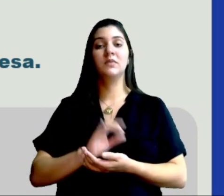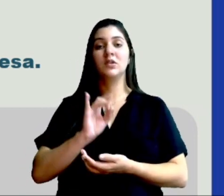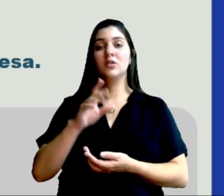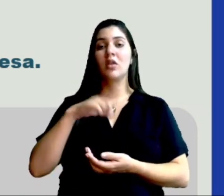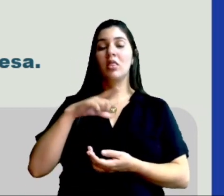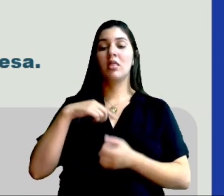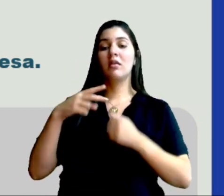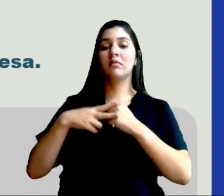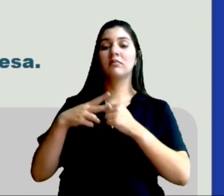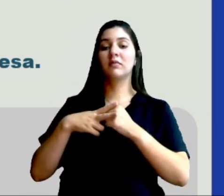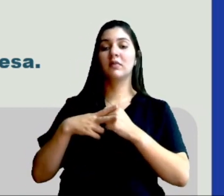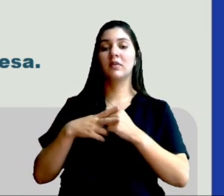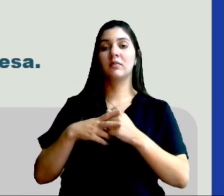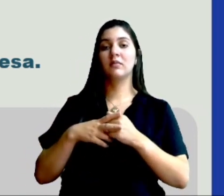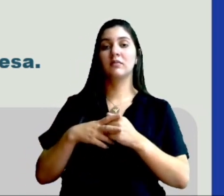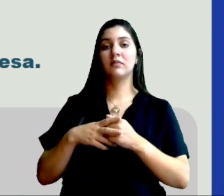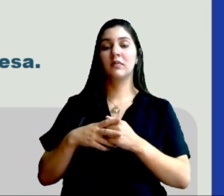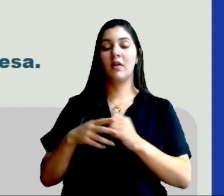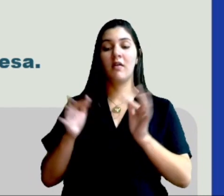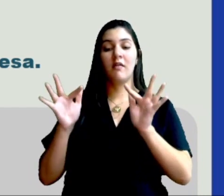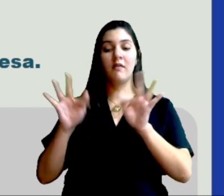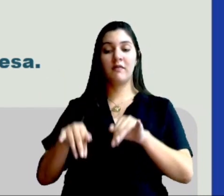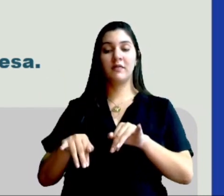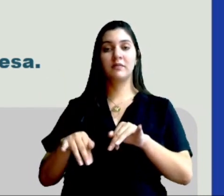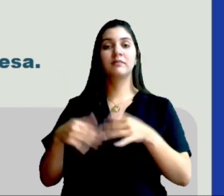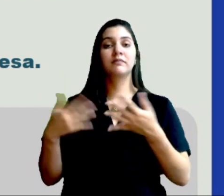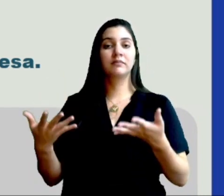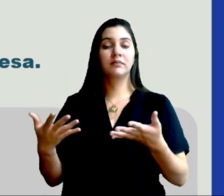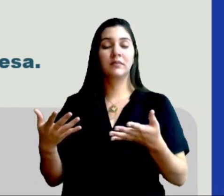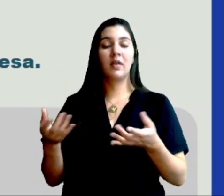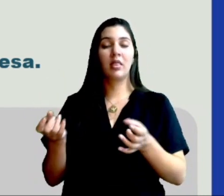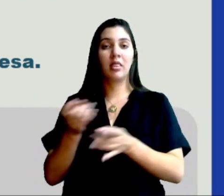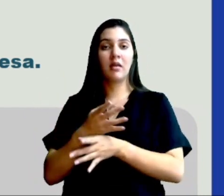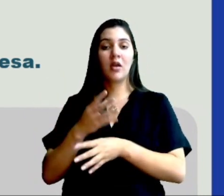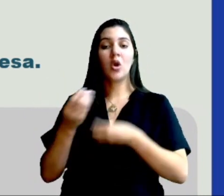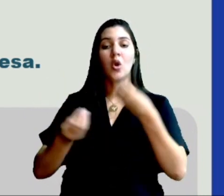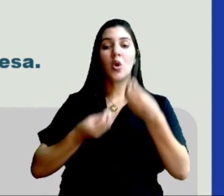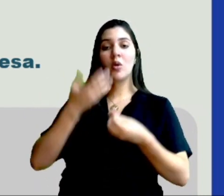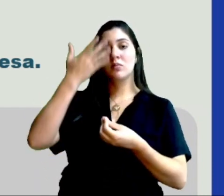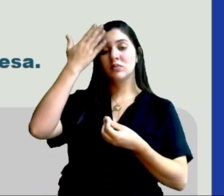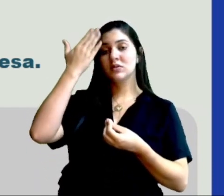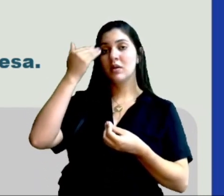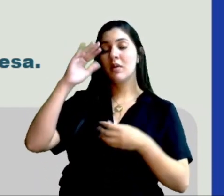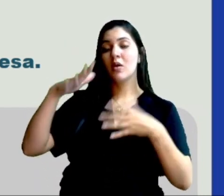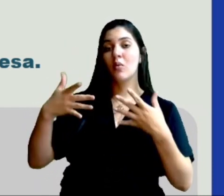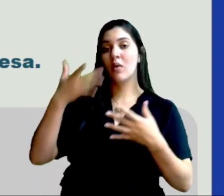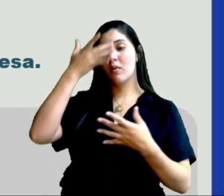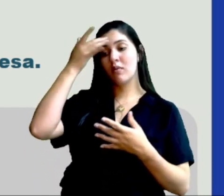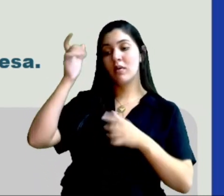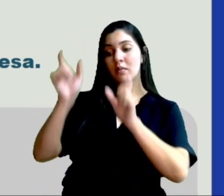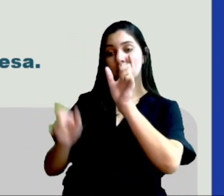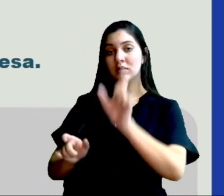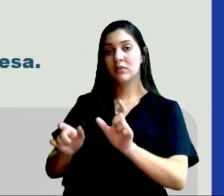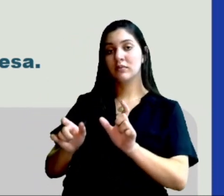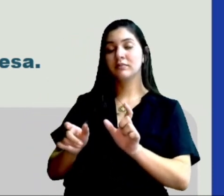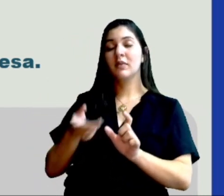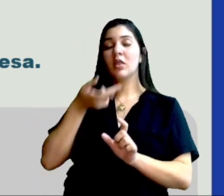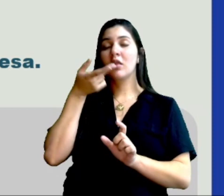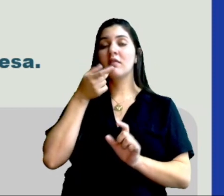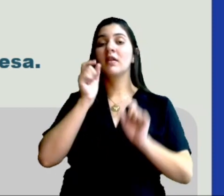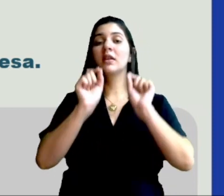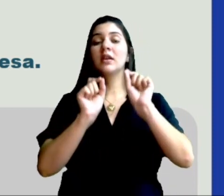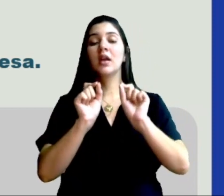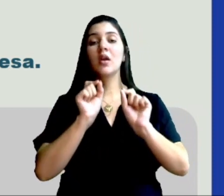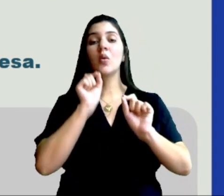só tem o verbo acabar. Como é que eu vou saber qual é a pessoa? Eu estou falando de quem? O que é